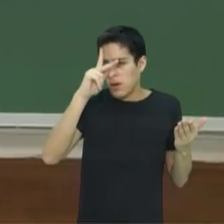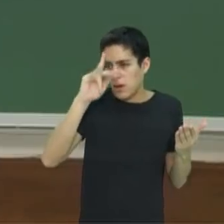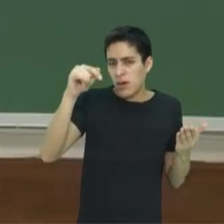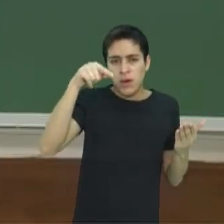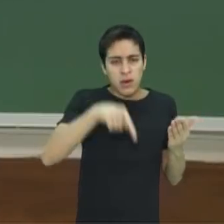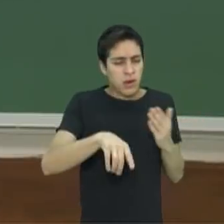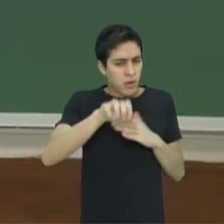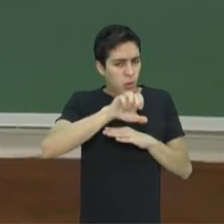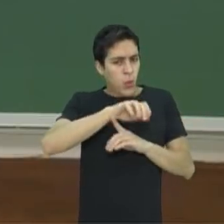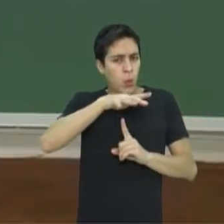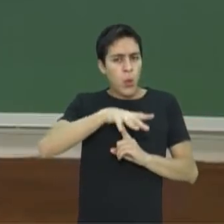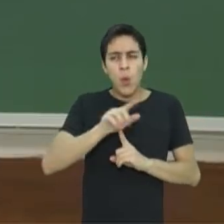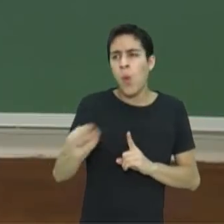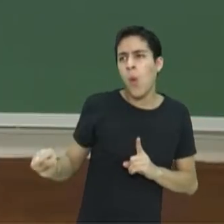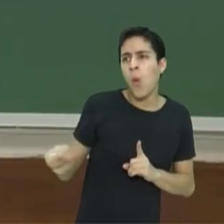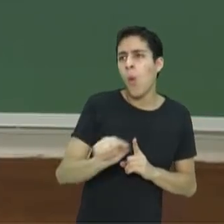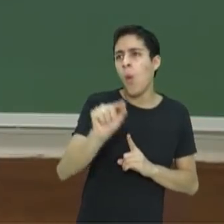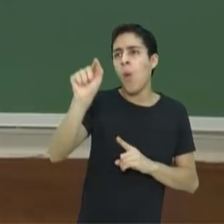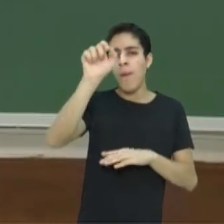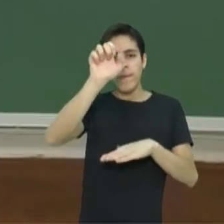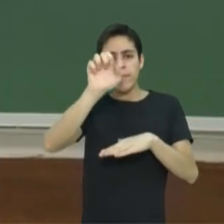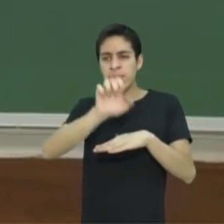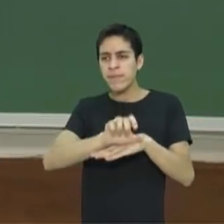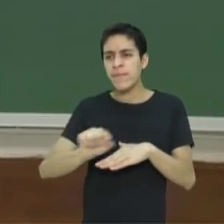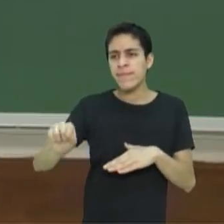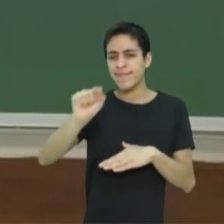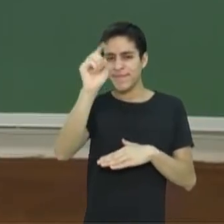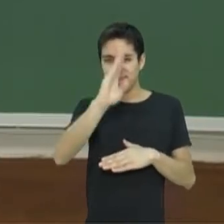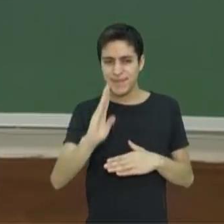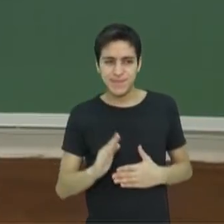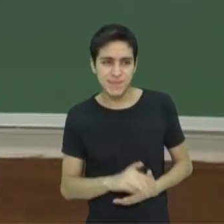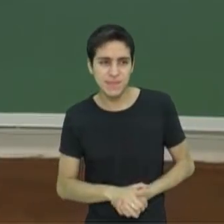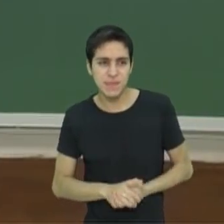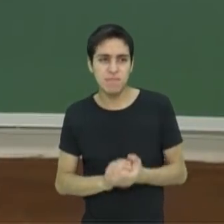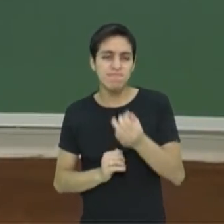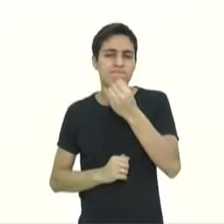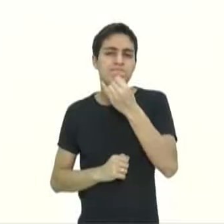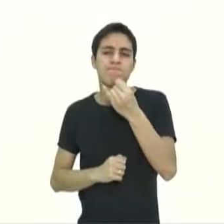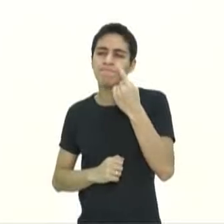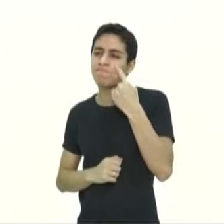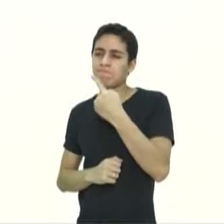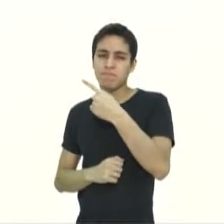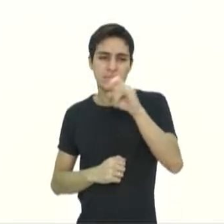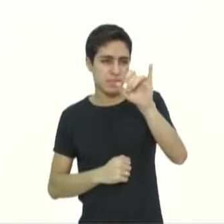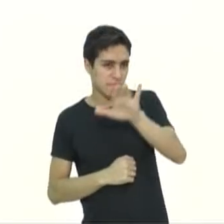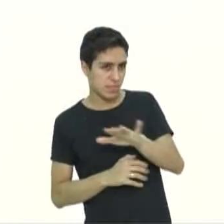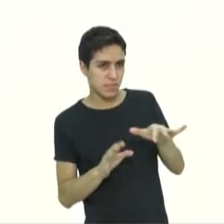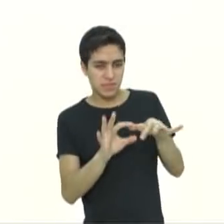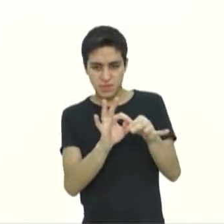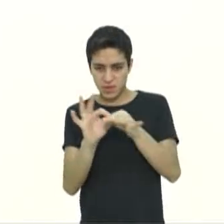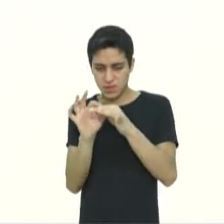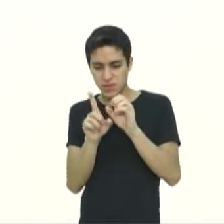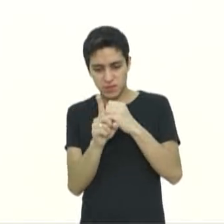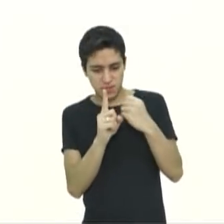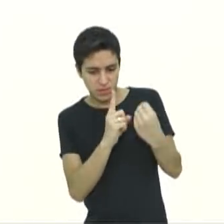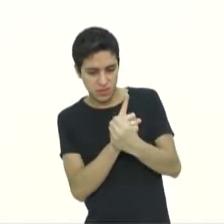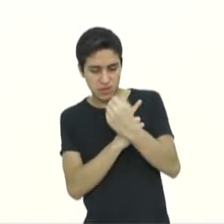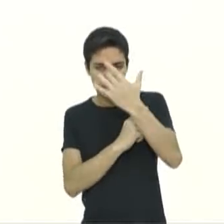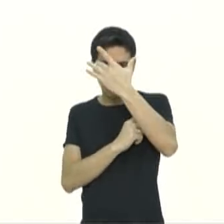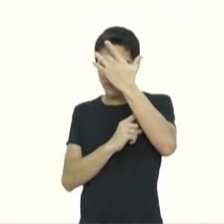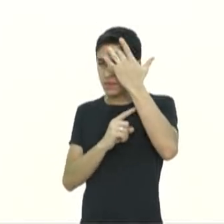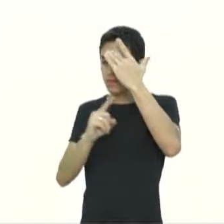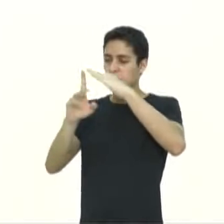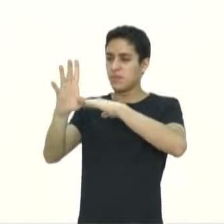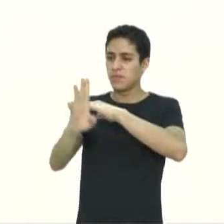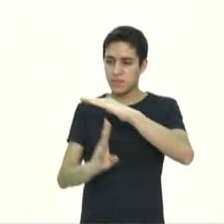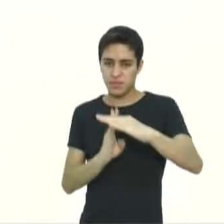do Paraná e em todos os estados do Brasil. Aqui nós temos uma imagem que mostra a união social dos